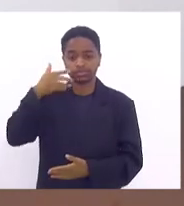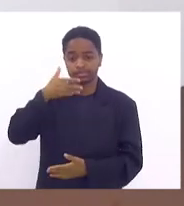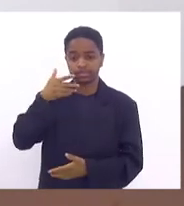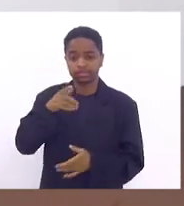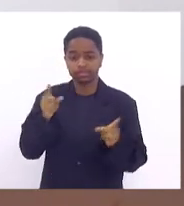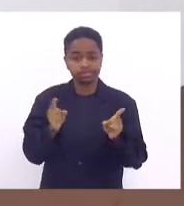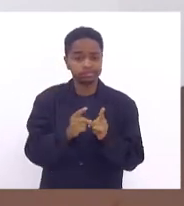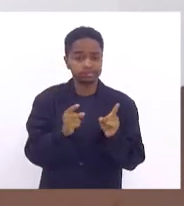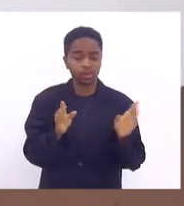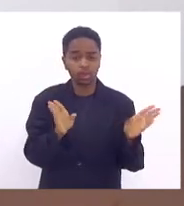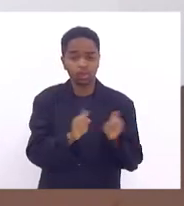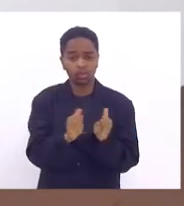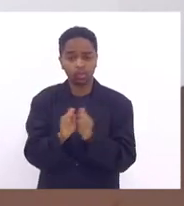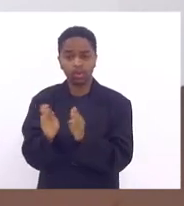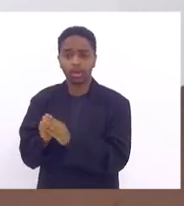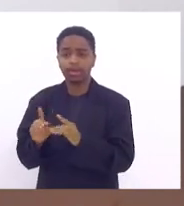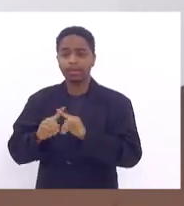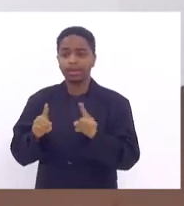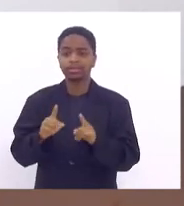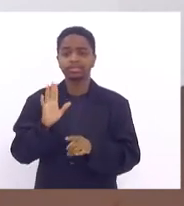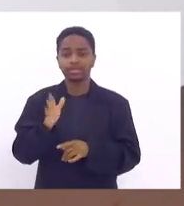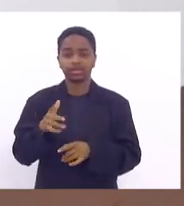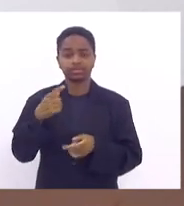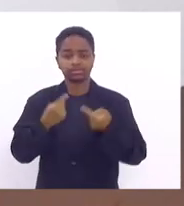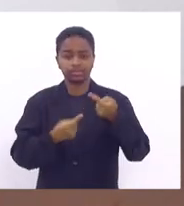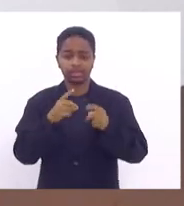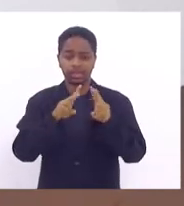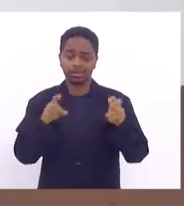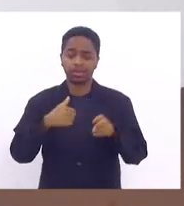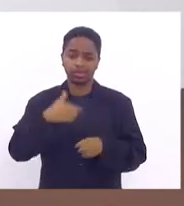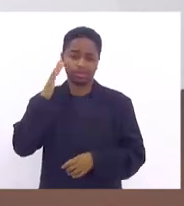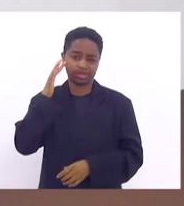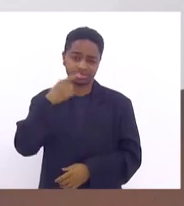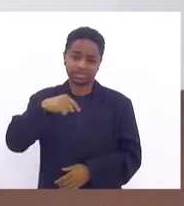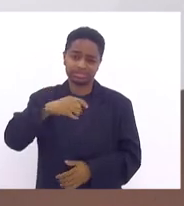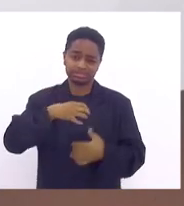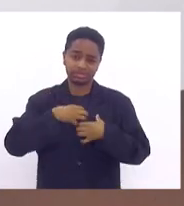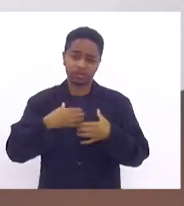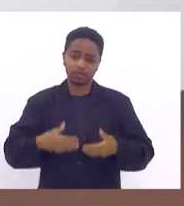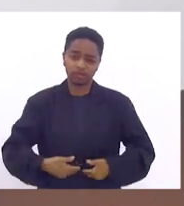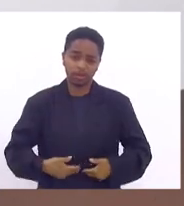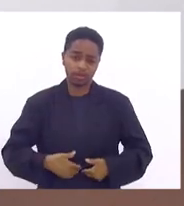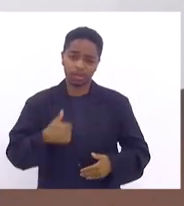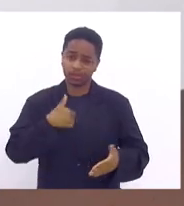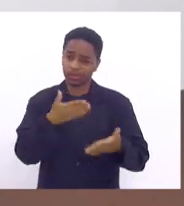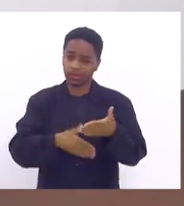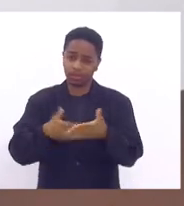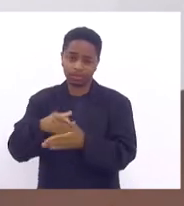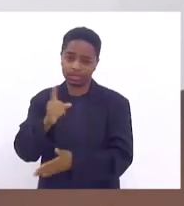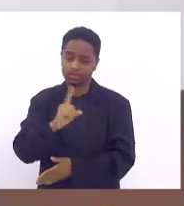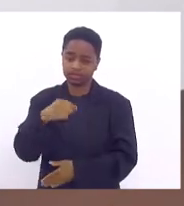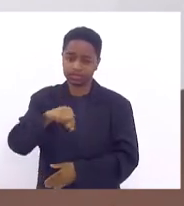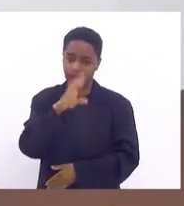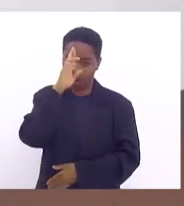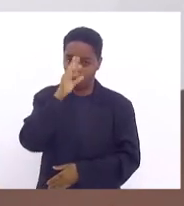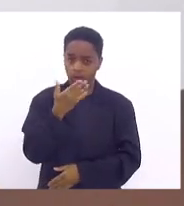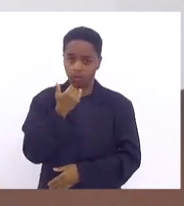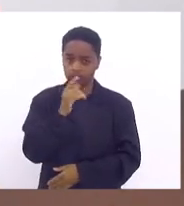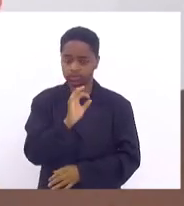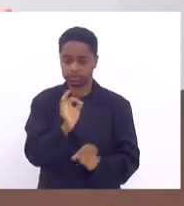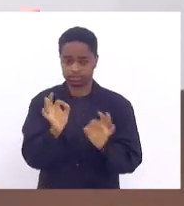no tema porque eu imagino que todos já devem estar com fome e eu não vou eh impedir né atrasar o almoço de mais